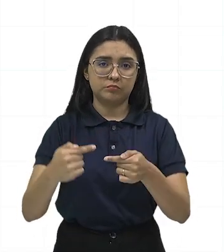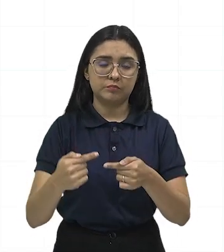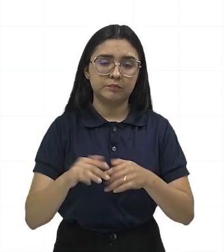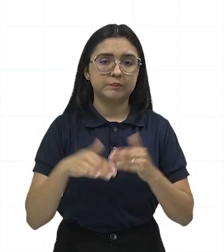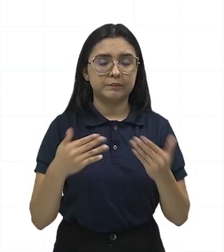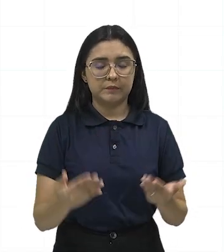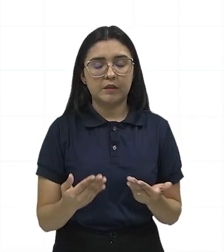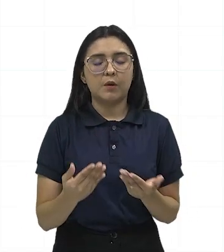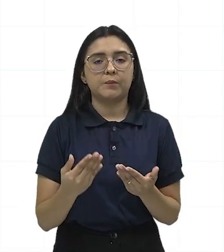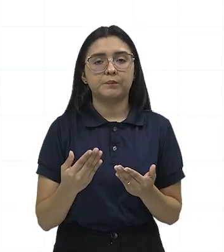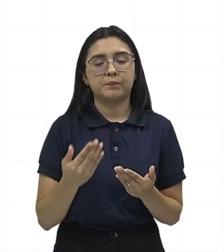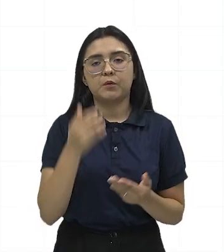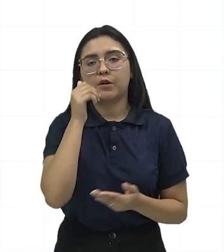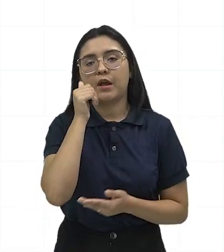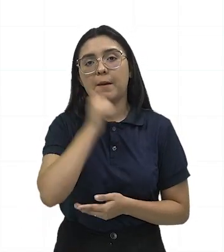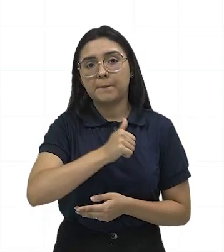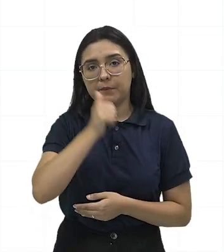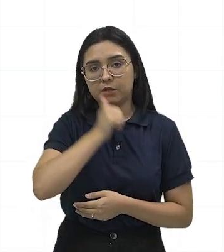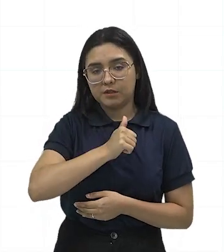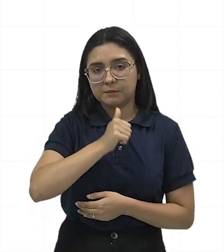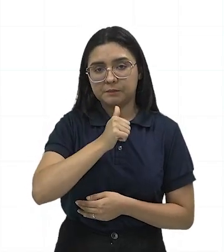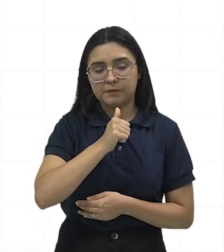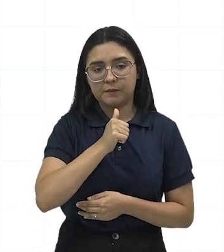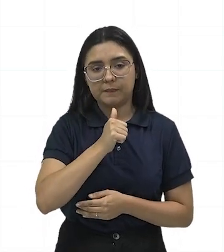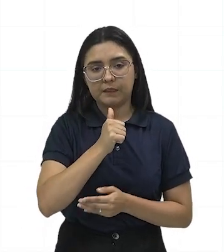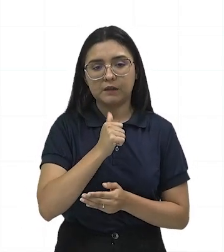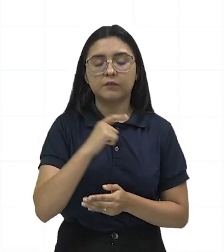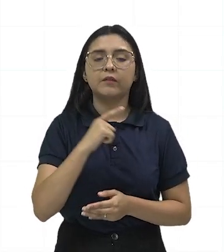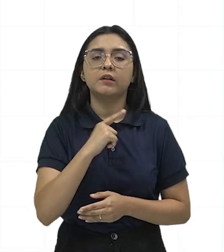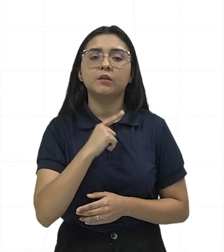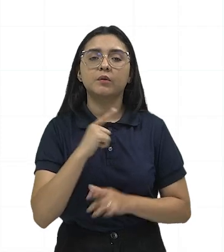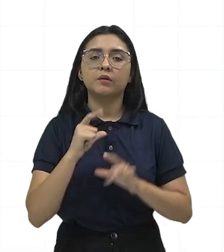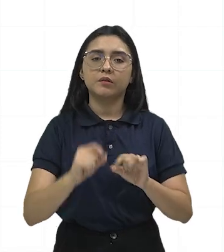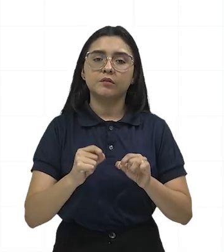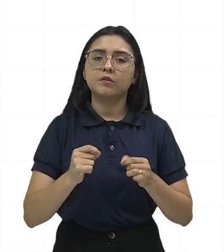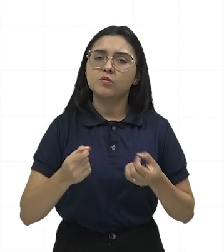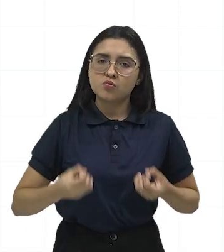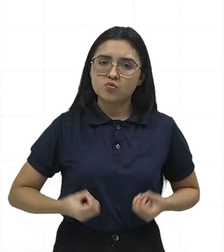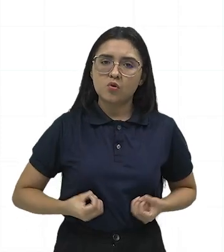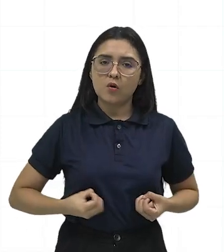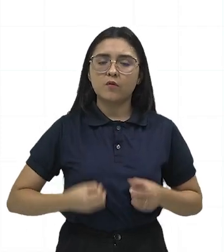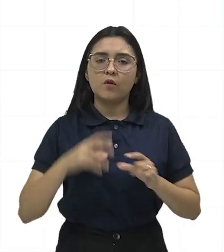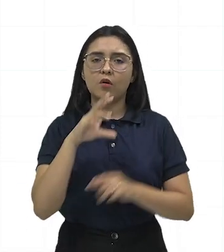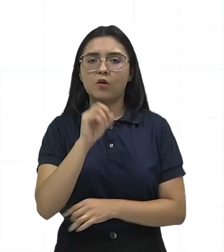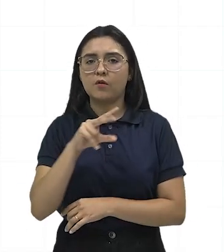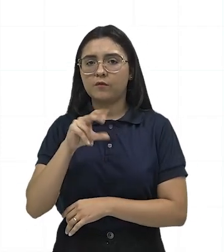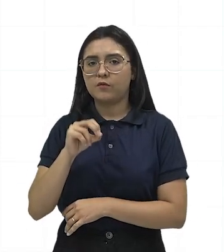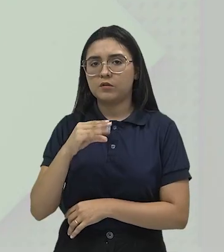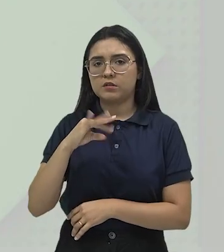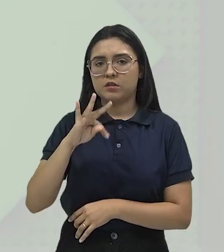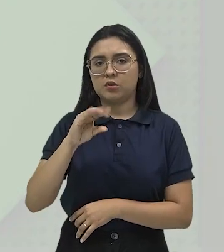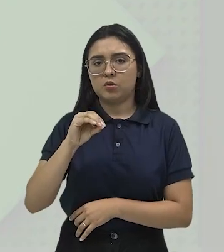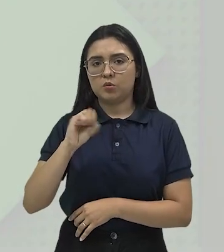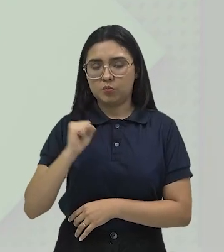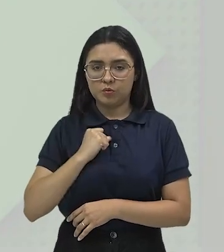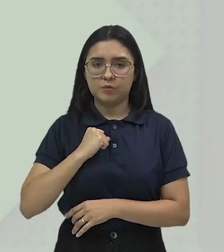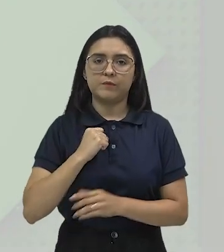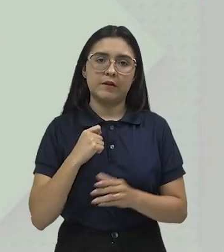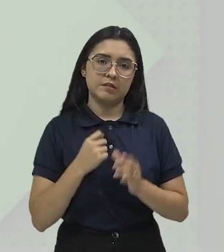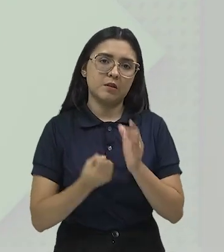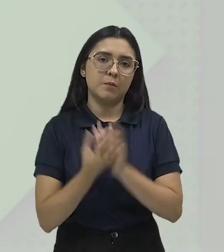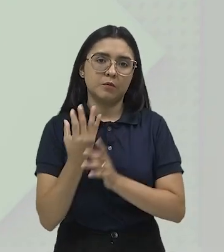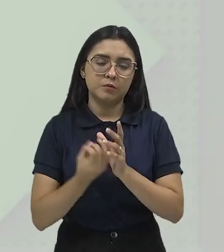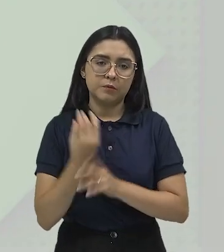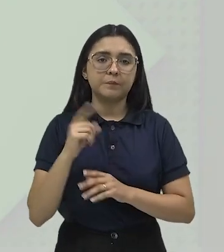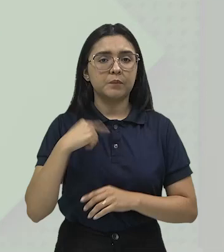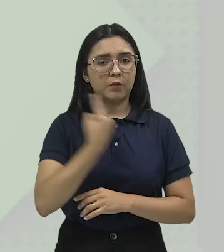as meninas, no caso, vão começar a liberar os ovócitos que são produzidos, elas já nascem.